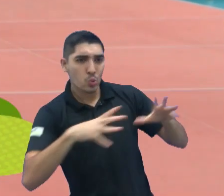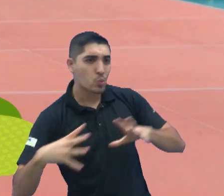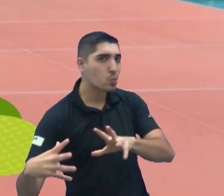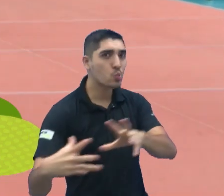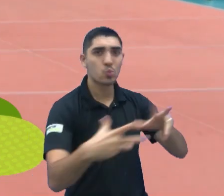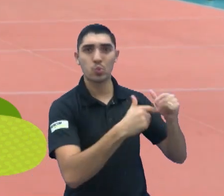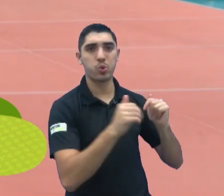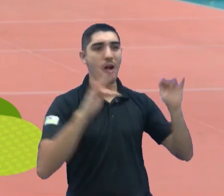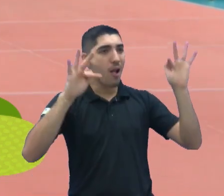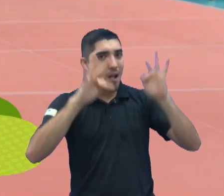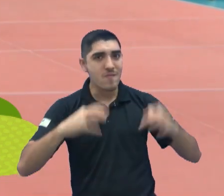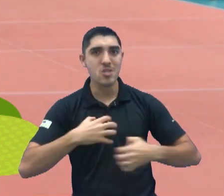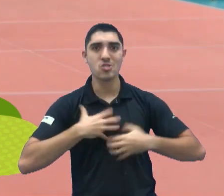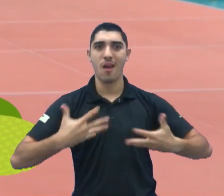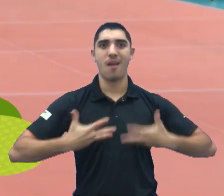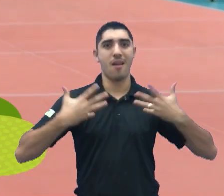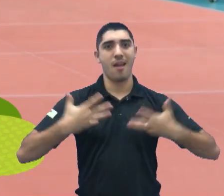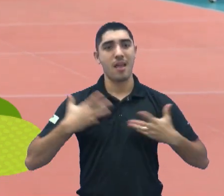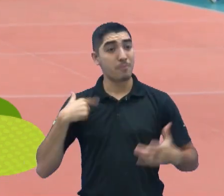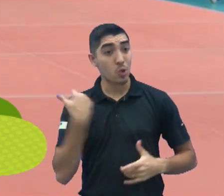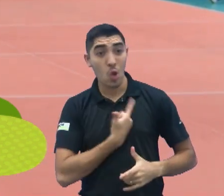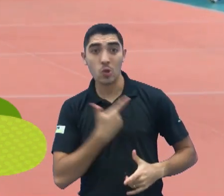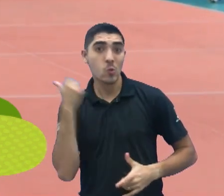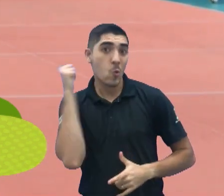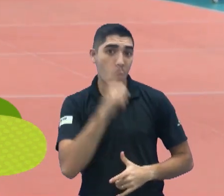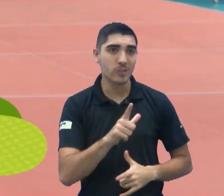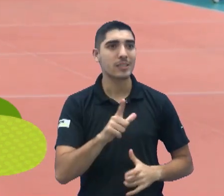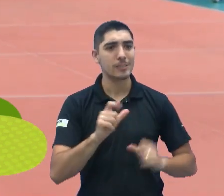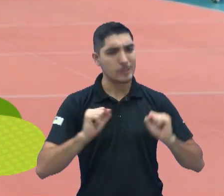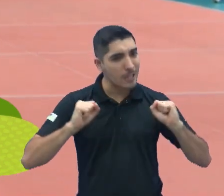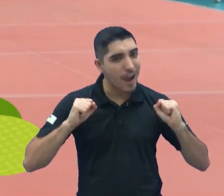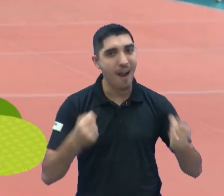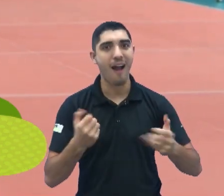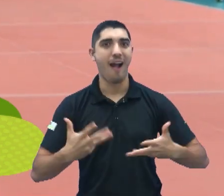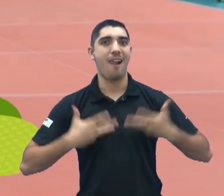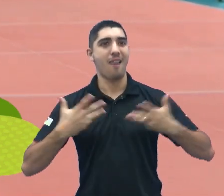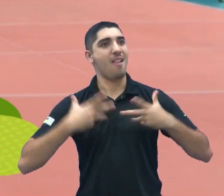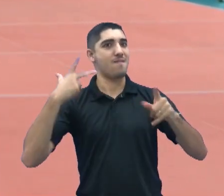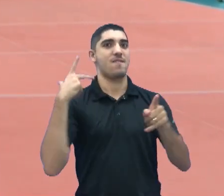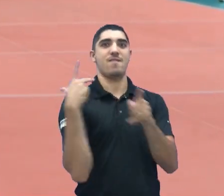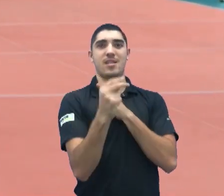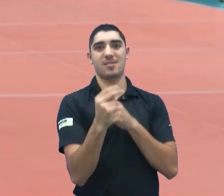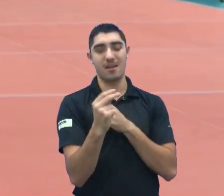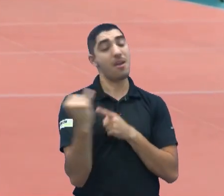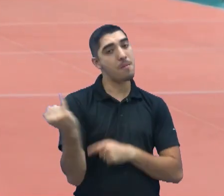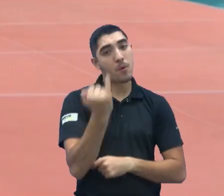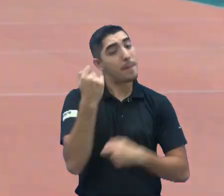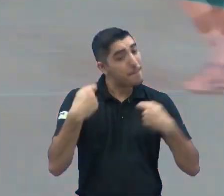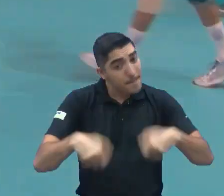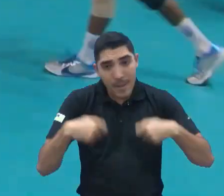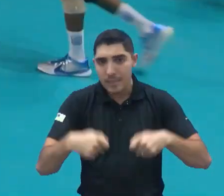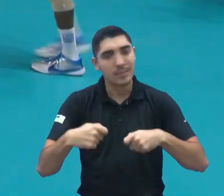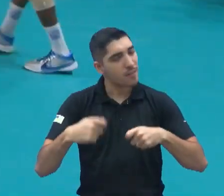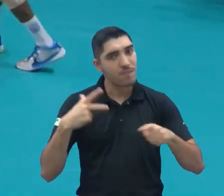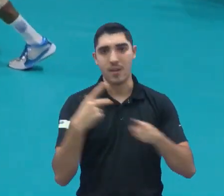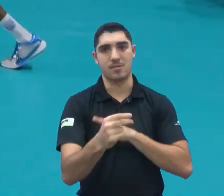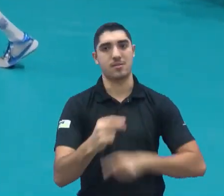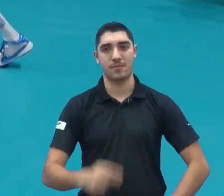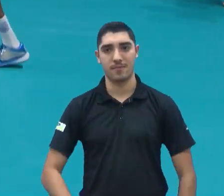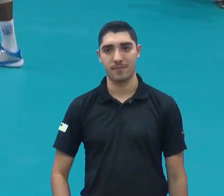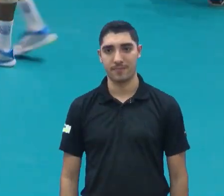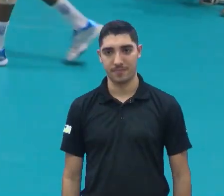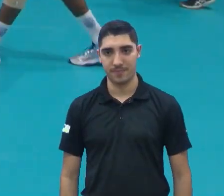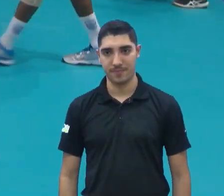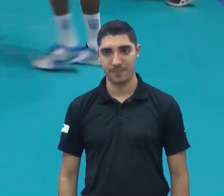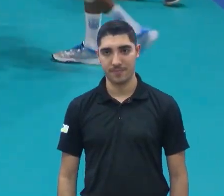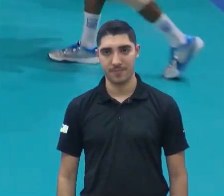no administrativo, para todo mundo que cerca, né, que está cerca da gente, né. Então a gente tem que vencer de todas as formas.